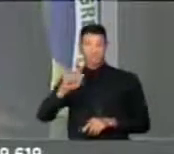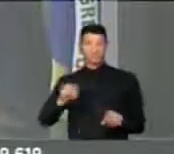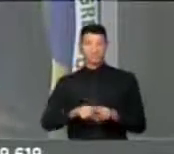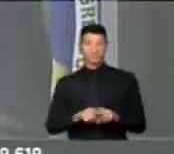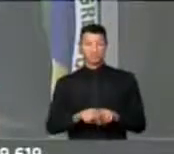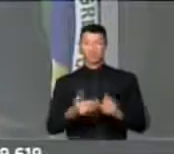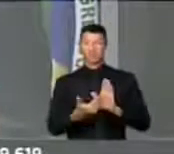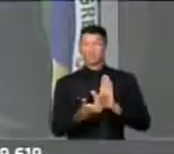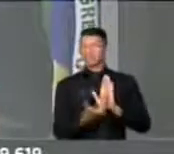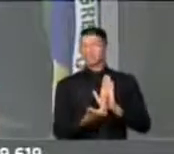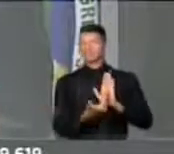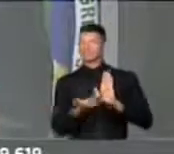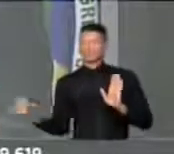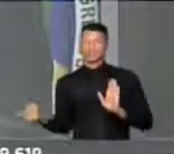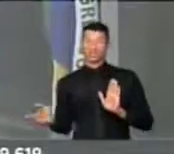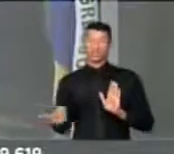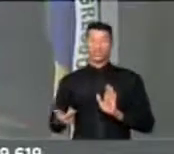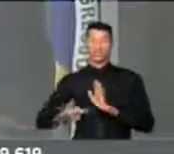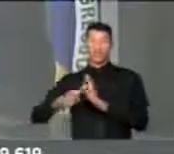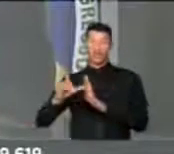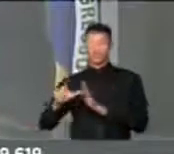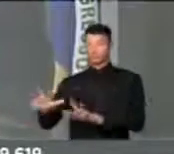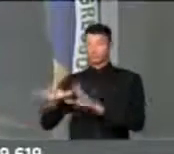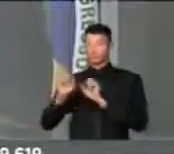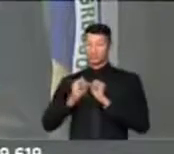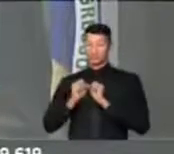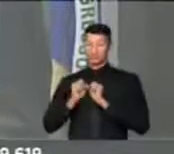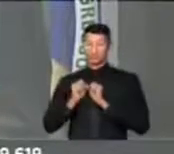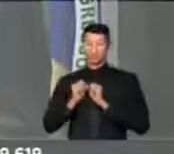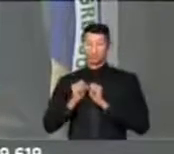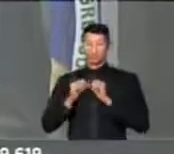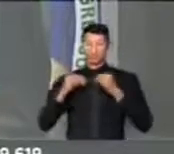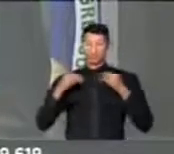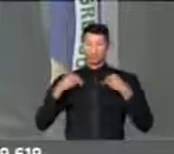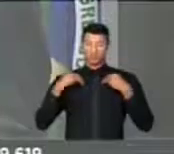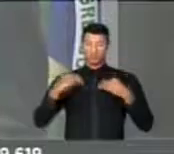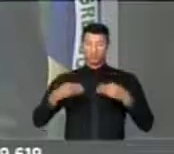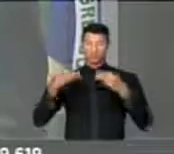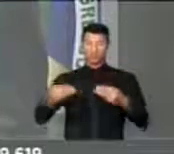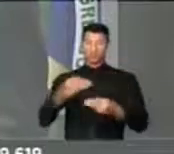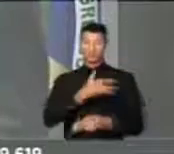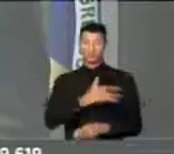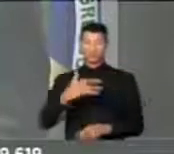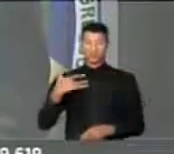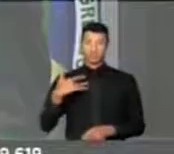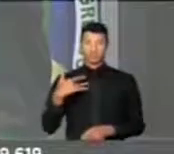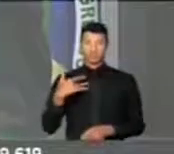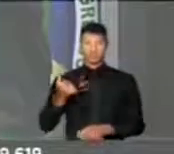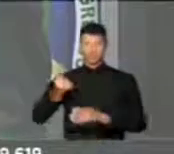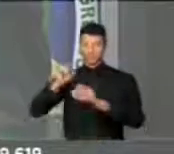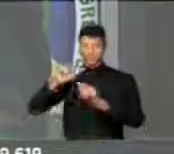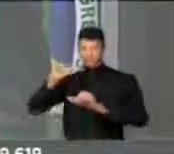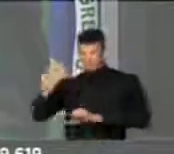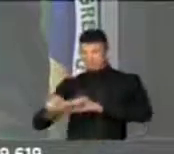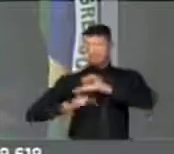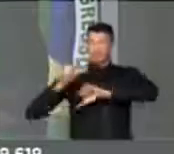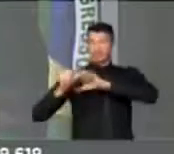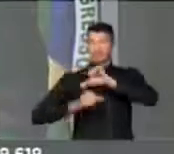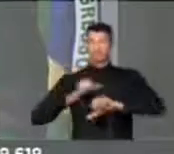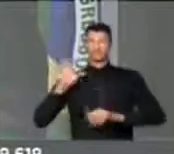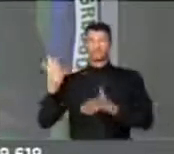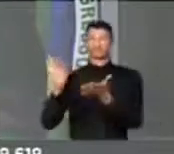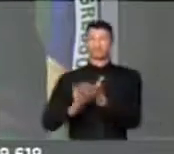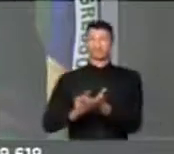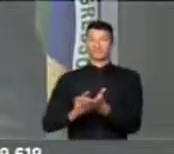ser retirado antes de assumir do Ministério da Saúde, transformando-o em uma